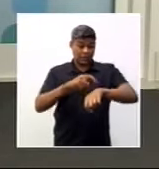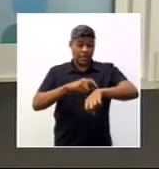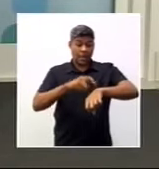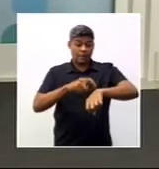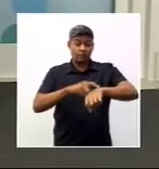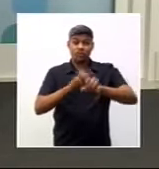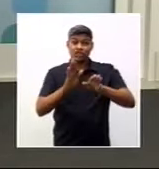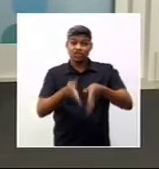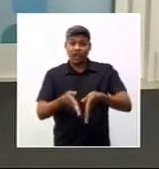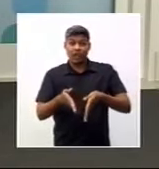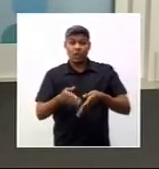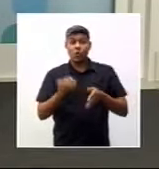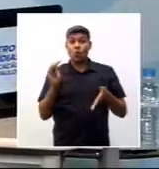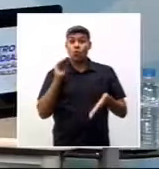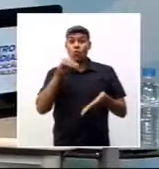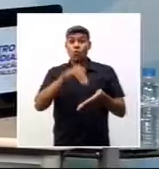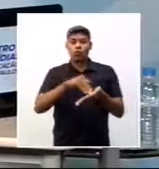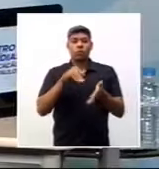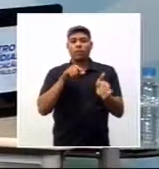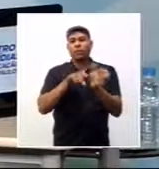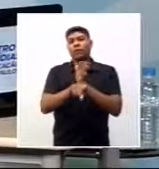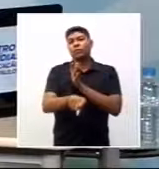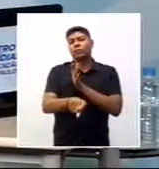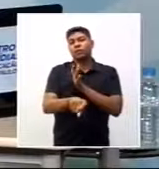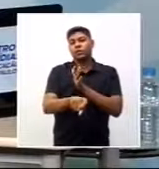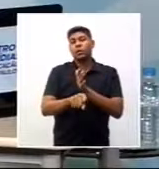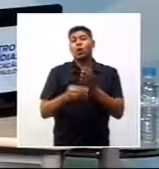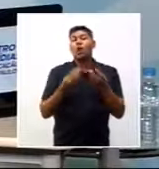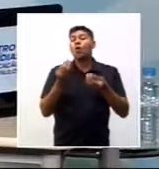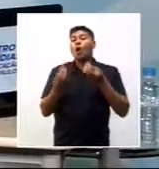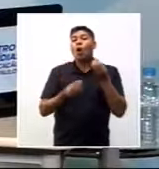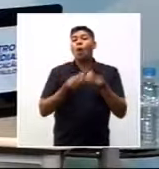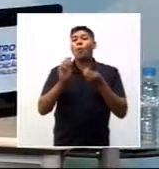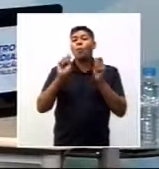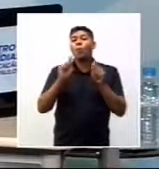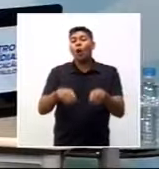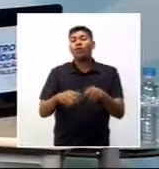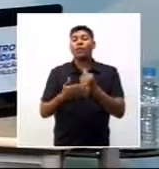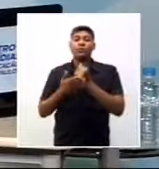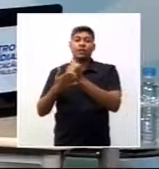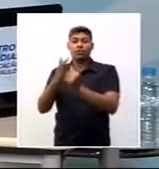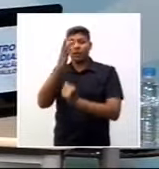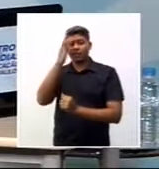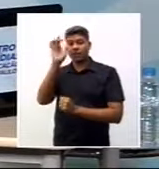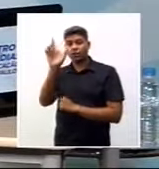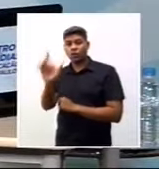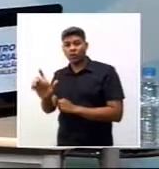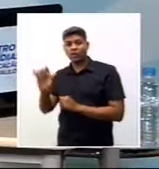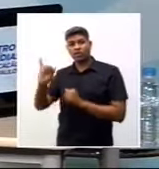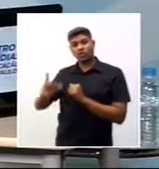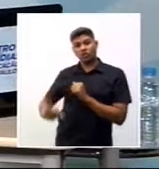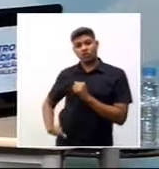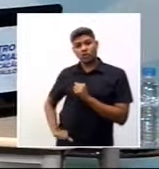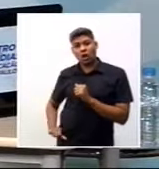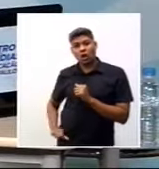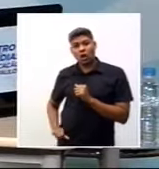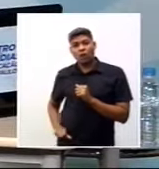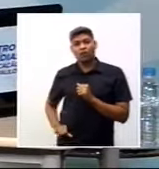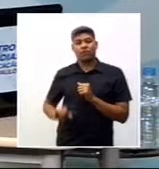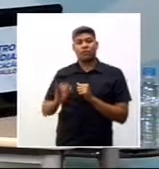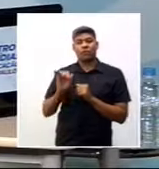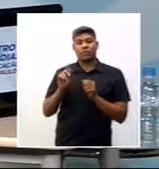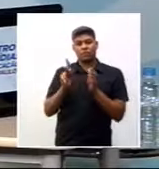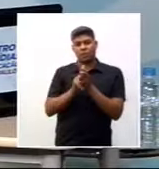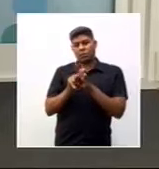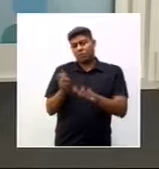acabando nosso tempo última pergunta como podemos ajudar a pessoa que está sofrendo passando por